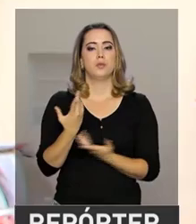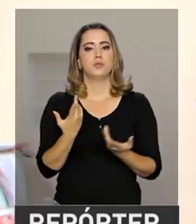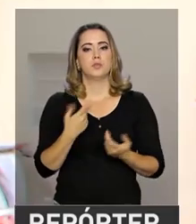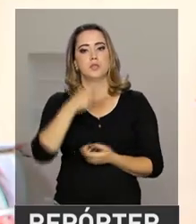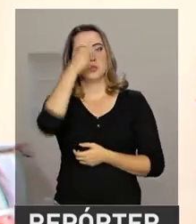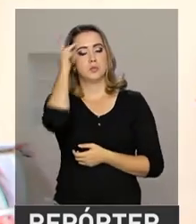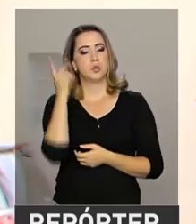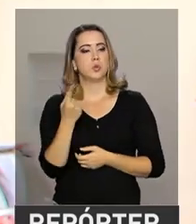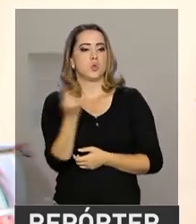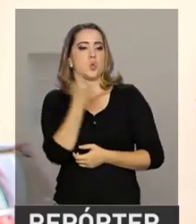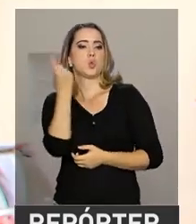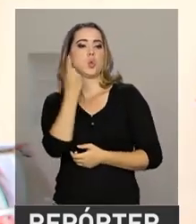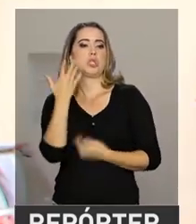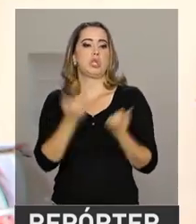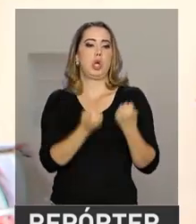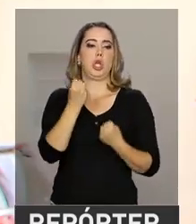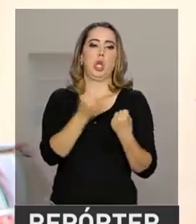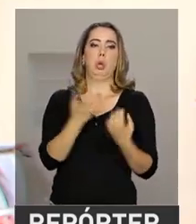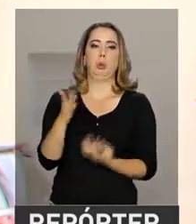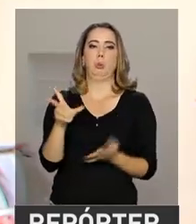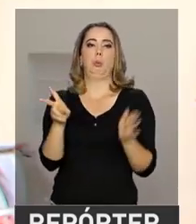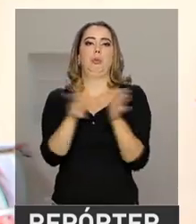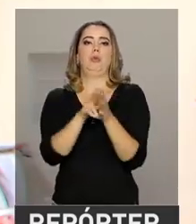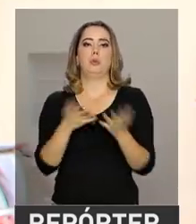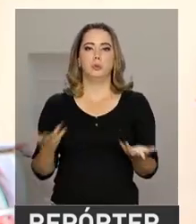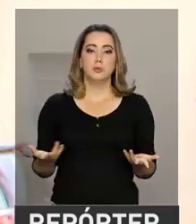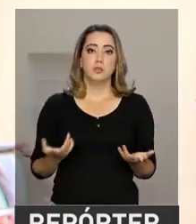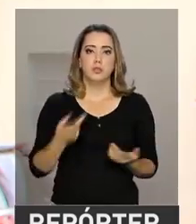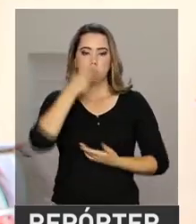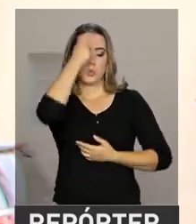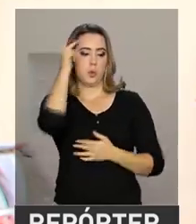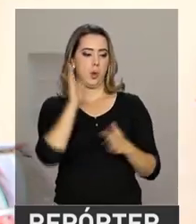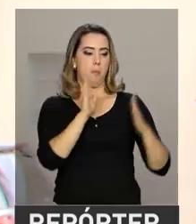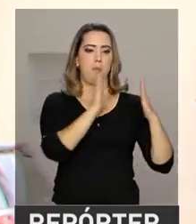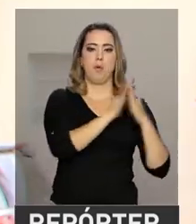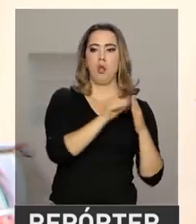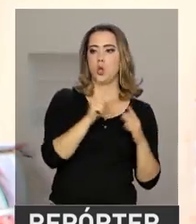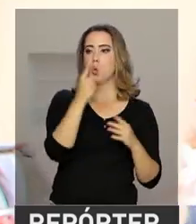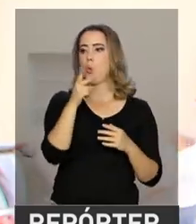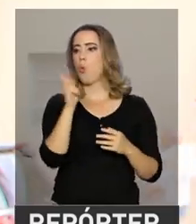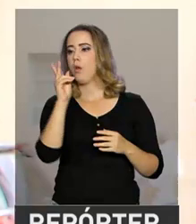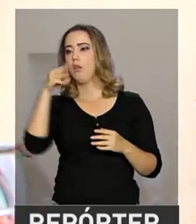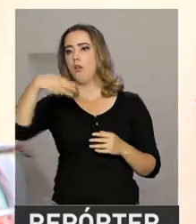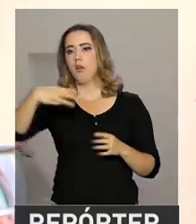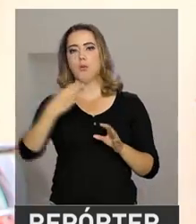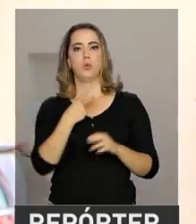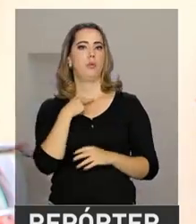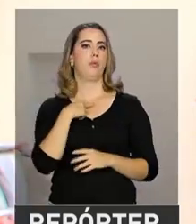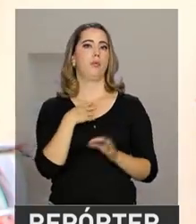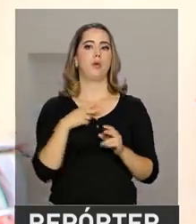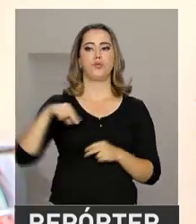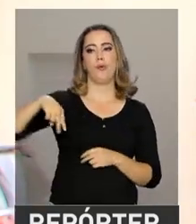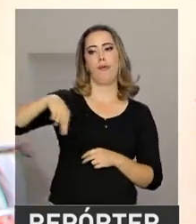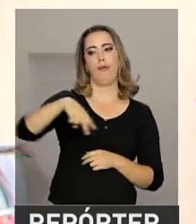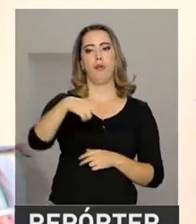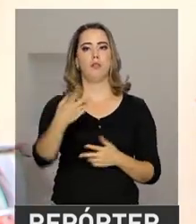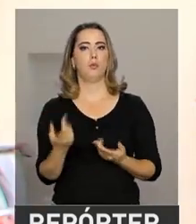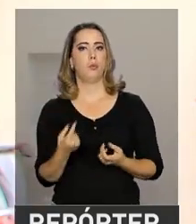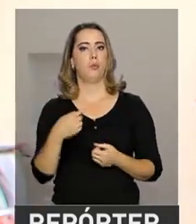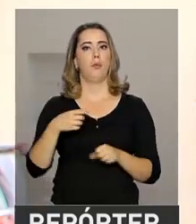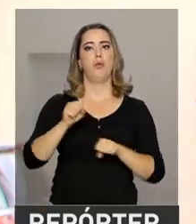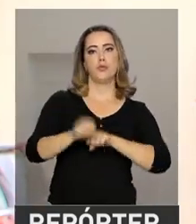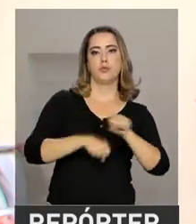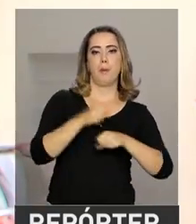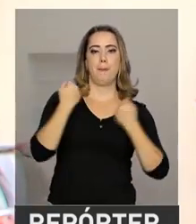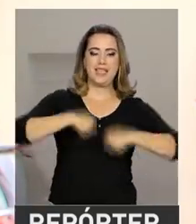andar sozinha com seu carro para cima e para baixo. Quem mora a 1 quilômetro não pode vir a pé, não pode vir de bicicleta,